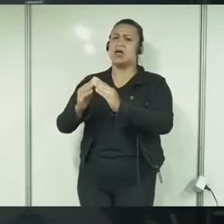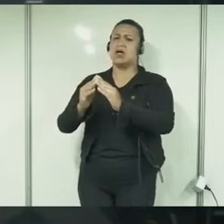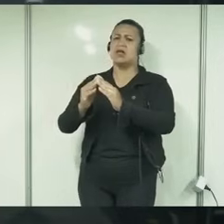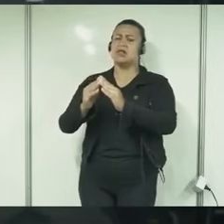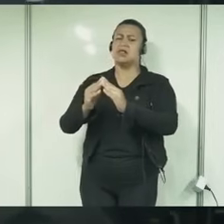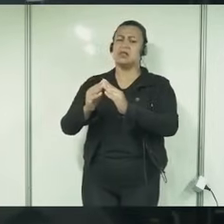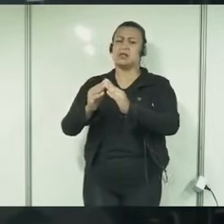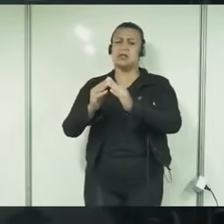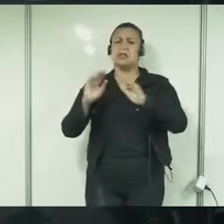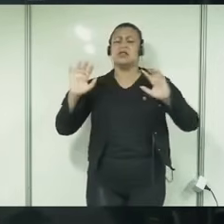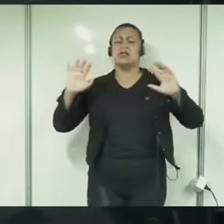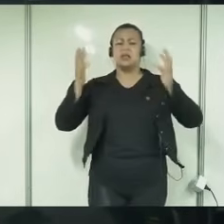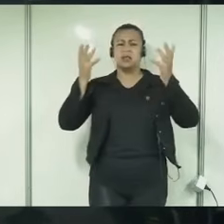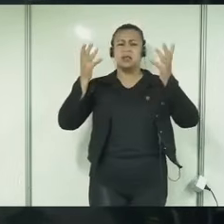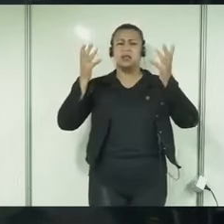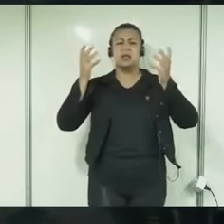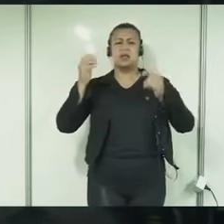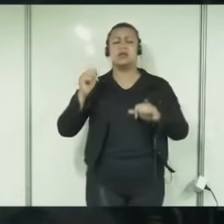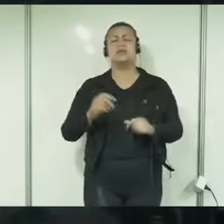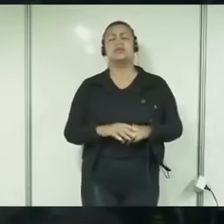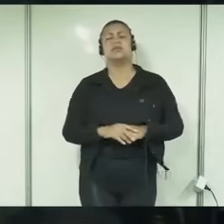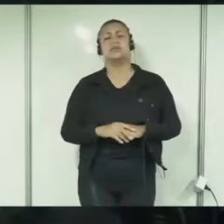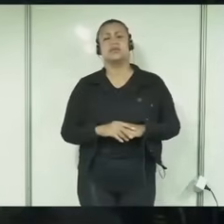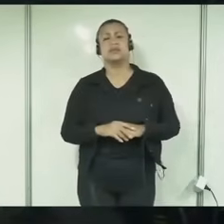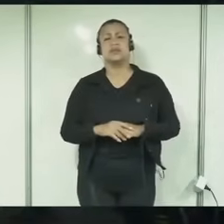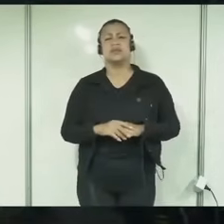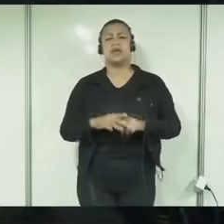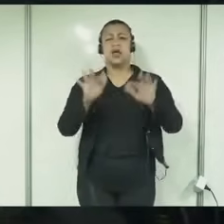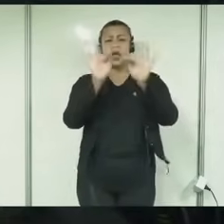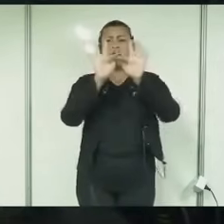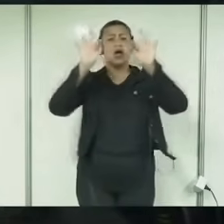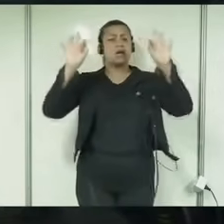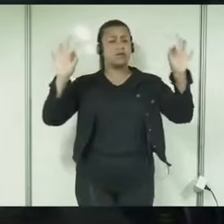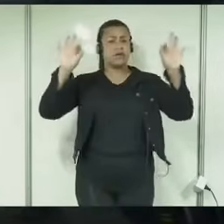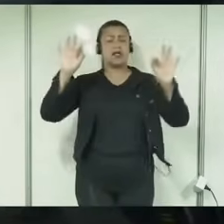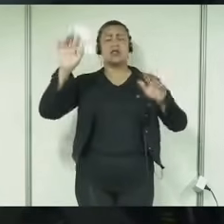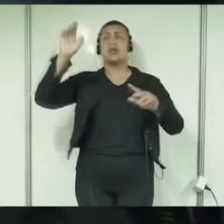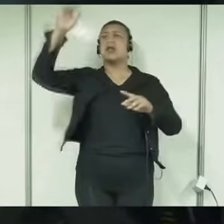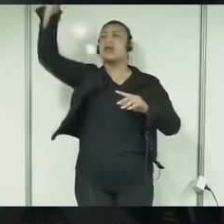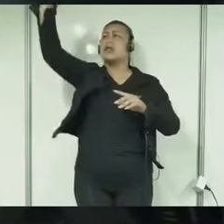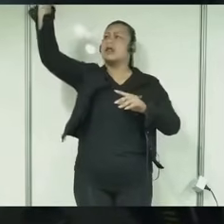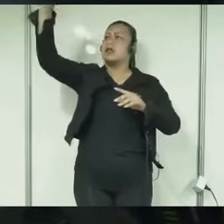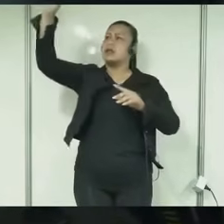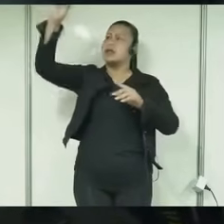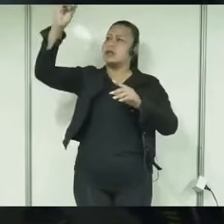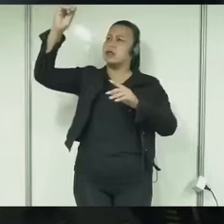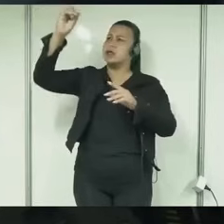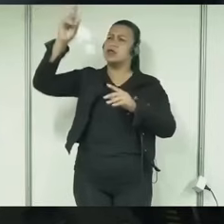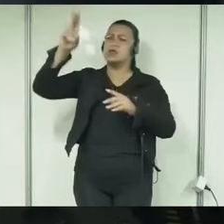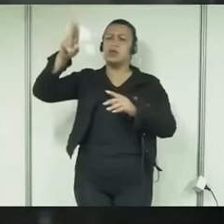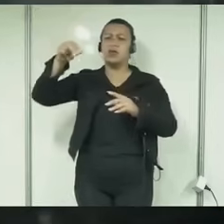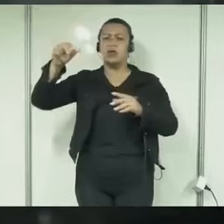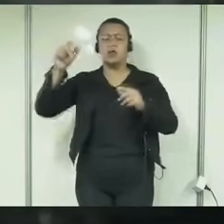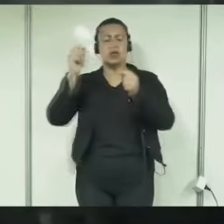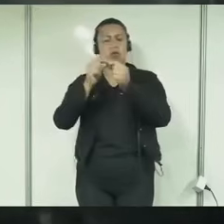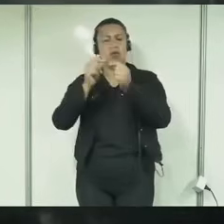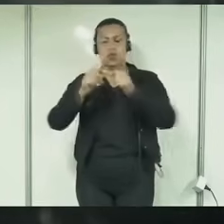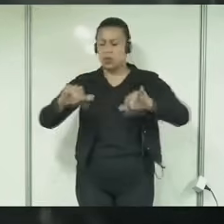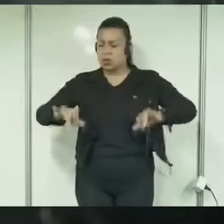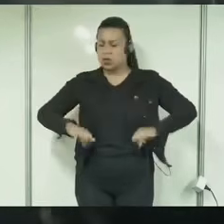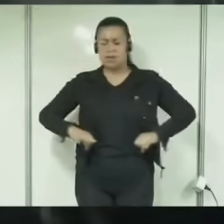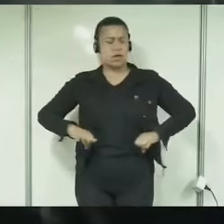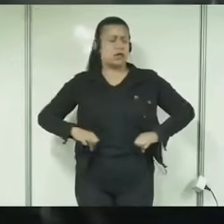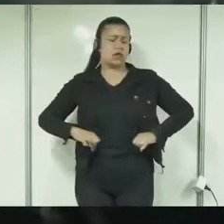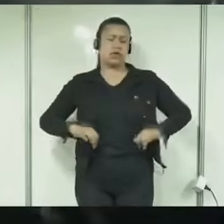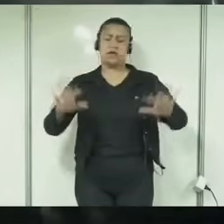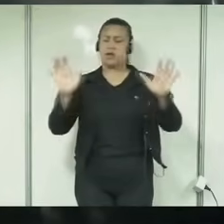isso: Deus não me dá cruzes, Jesus nunca me deu cruzes, A vida tem problemas e cruzes, mas não é